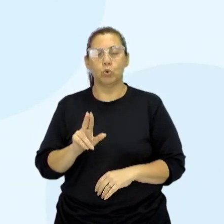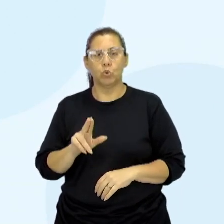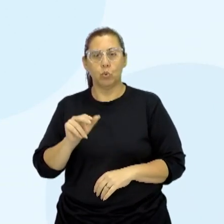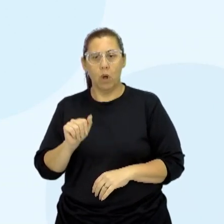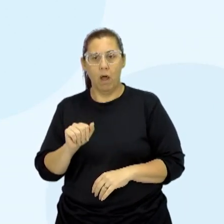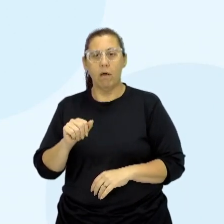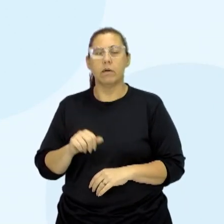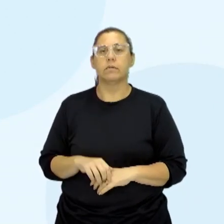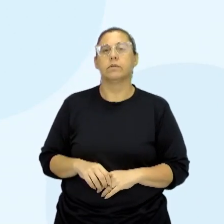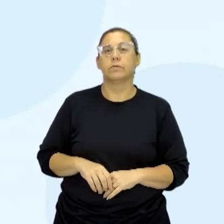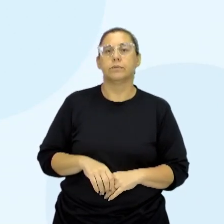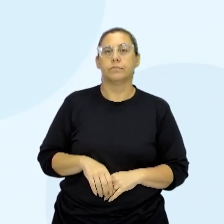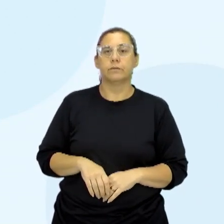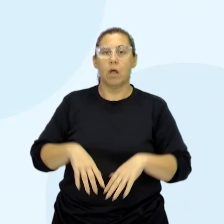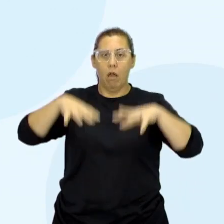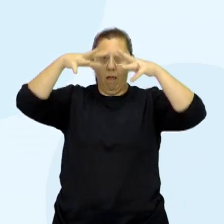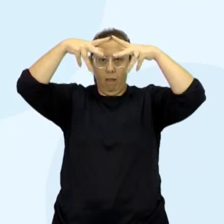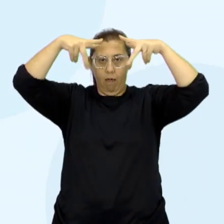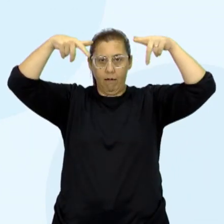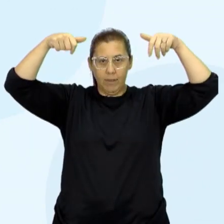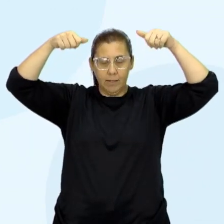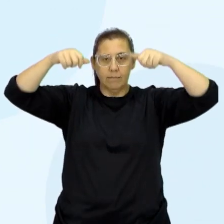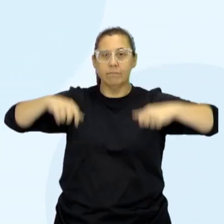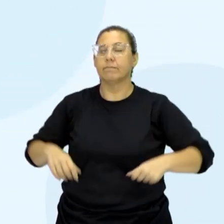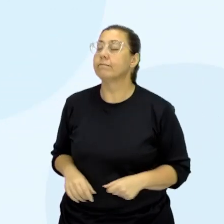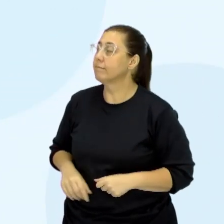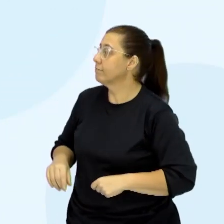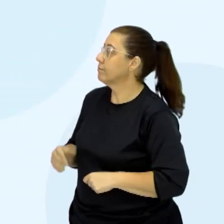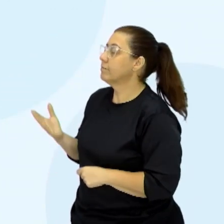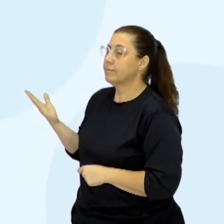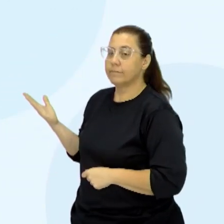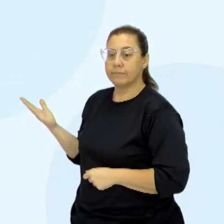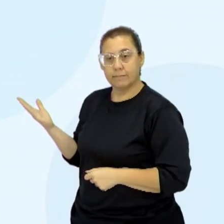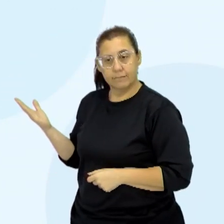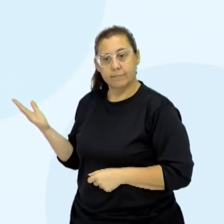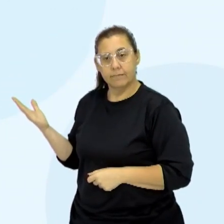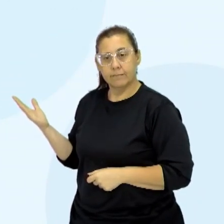tá lá, objetivos, promover o manejo e a produção